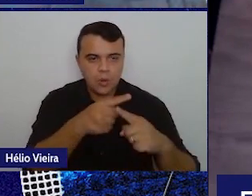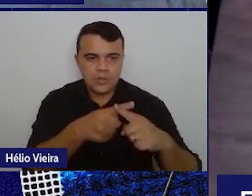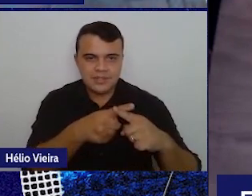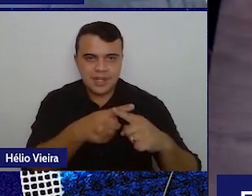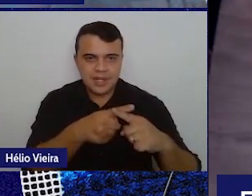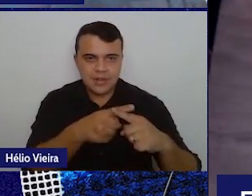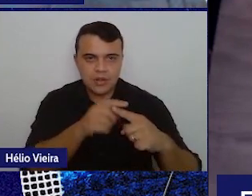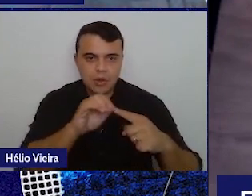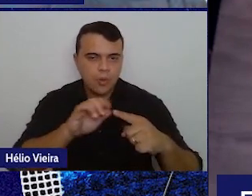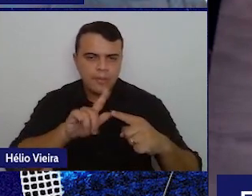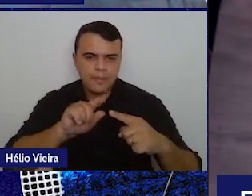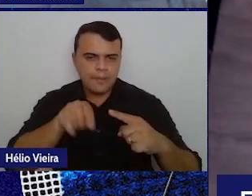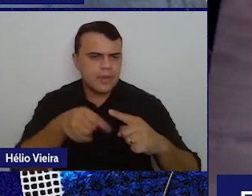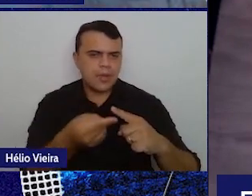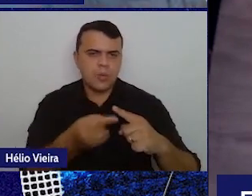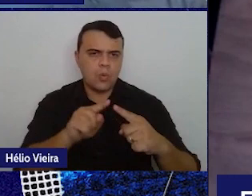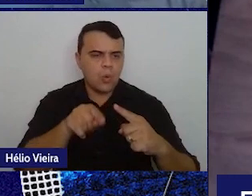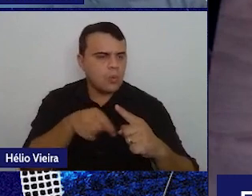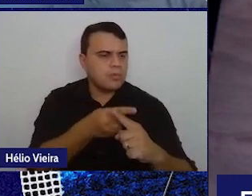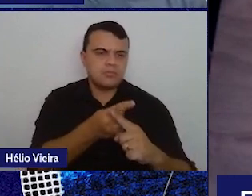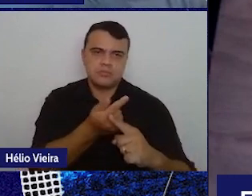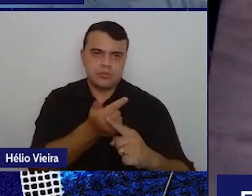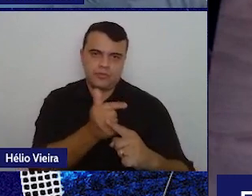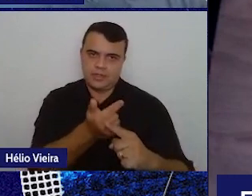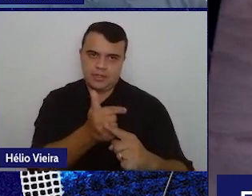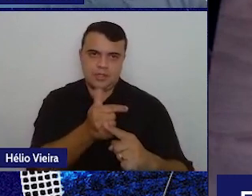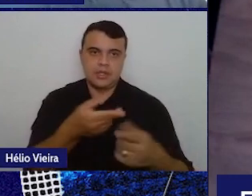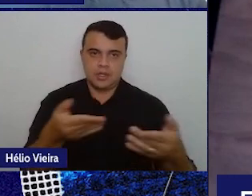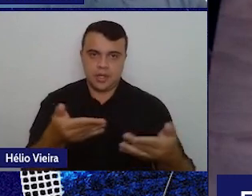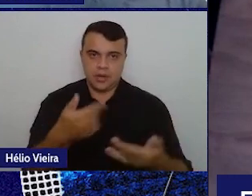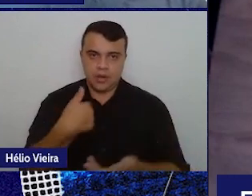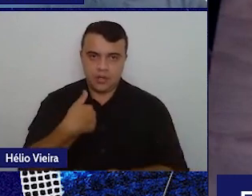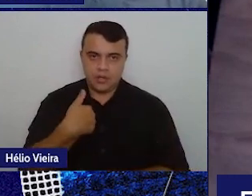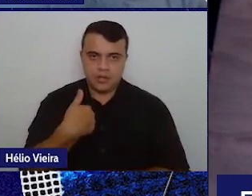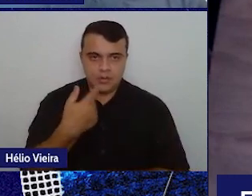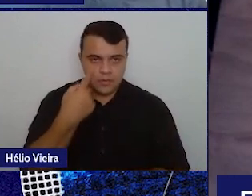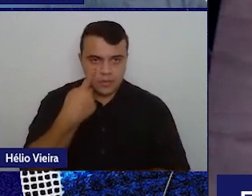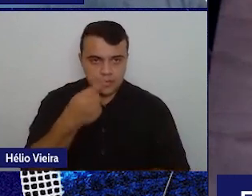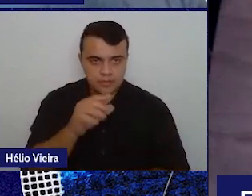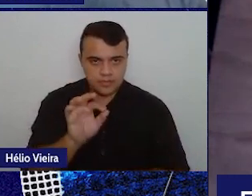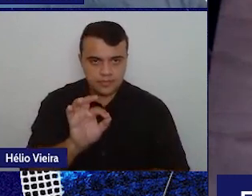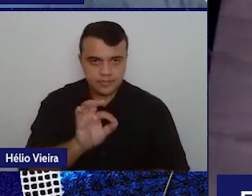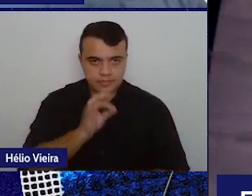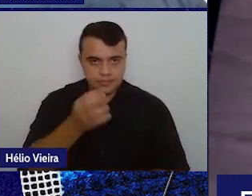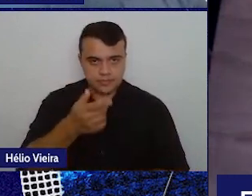oblíquo, eu vou entrar de novo,